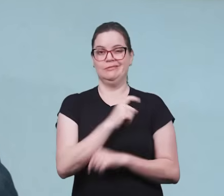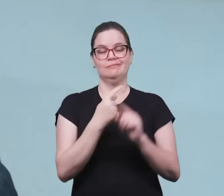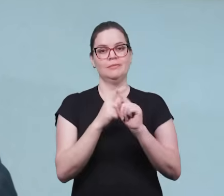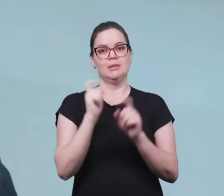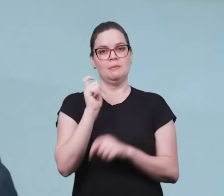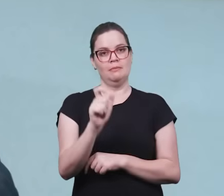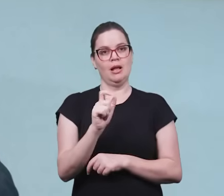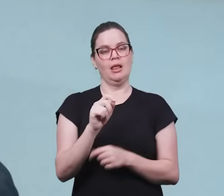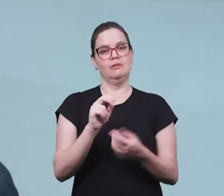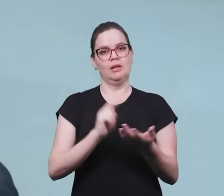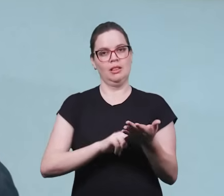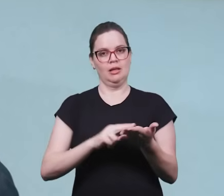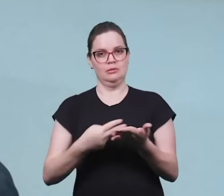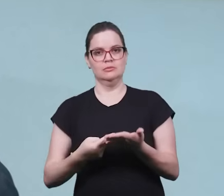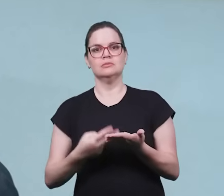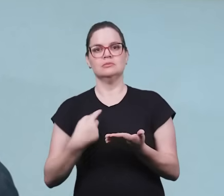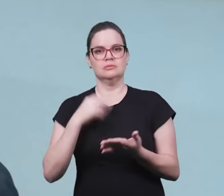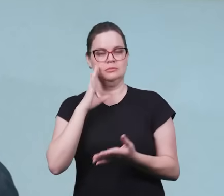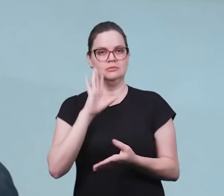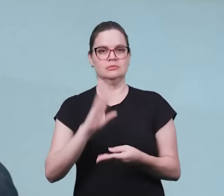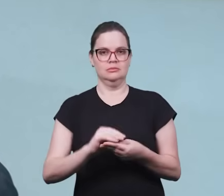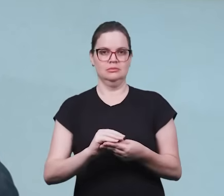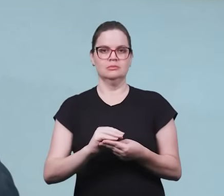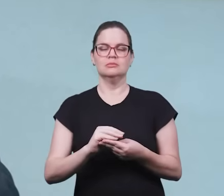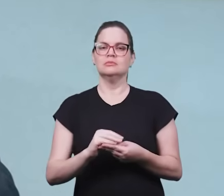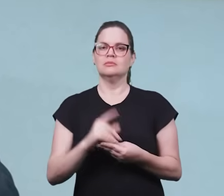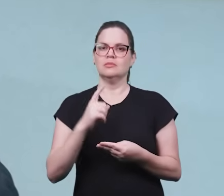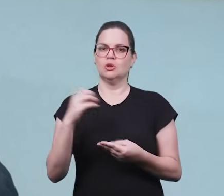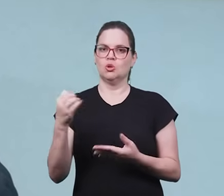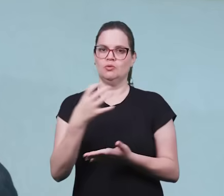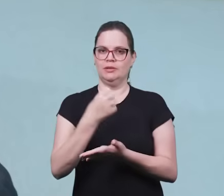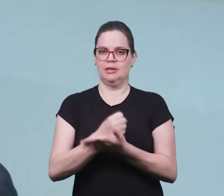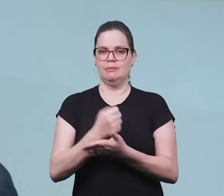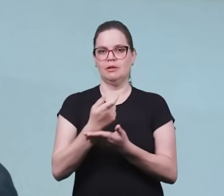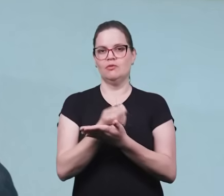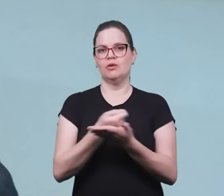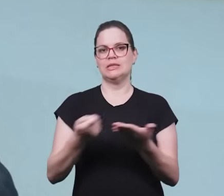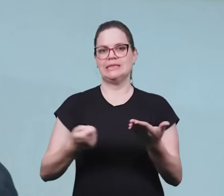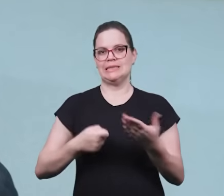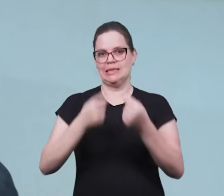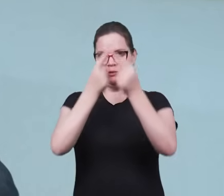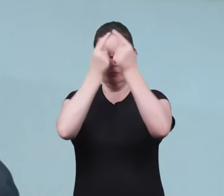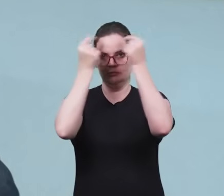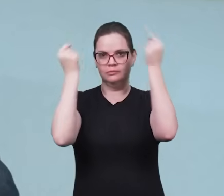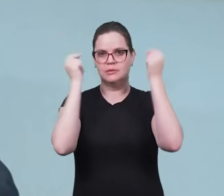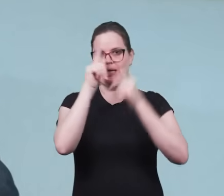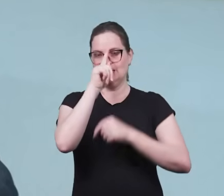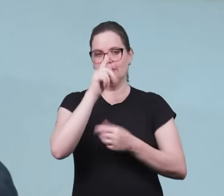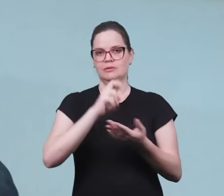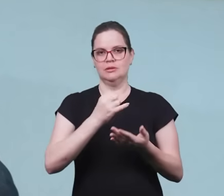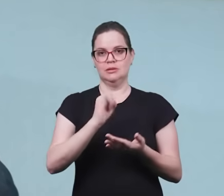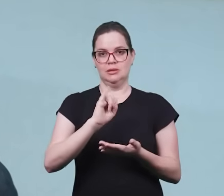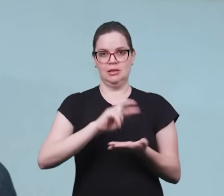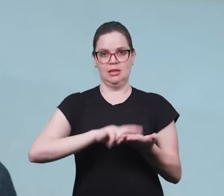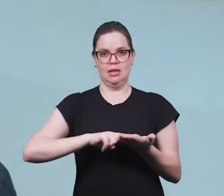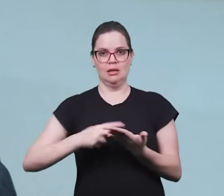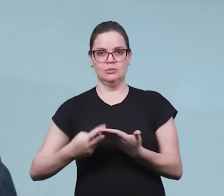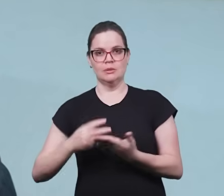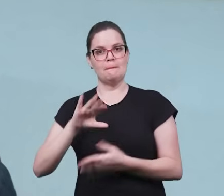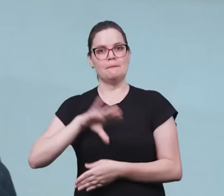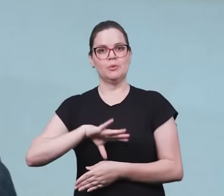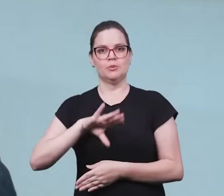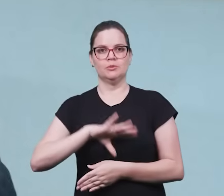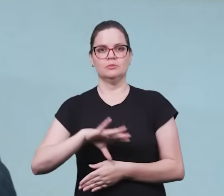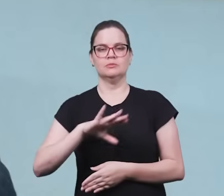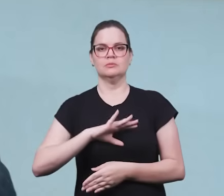hipócrita na tradução, né, sabemos que o Novo Testamento foi escrito no grego, né? Quando você traduz para o português, naquela época,